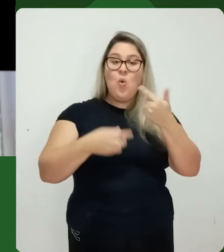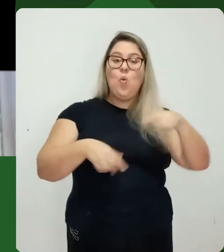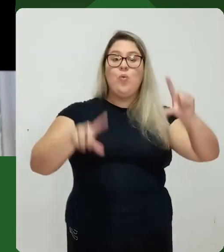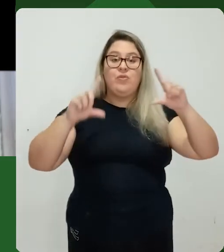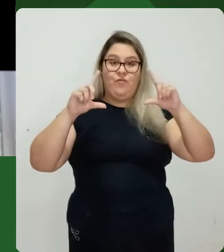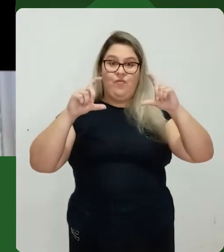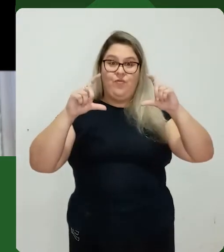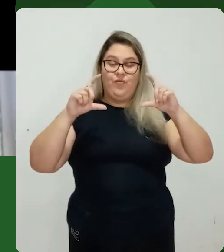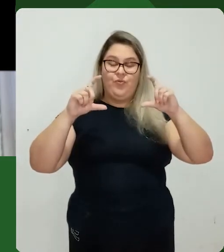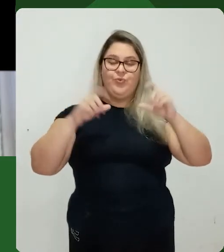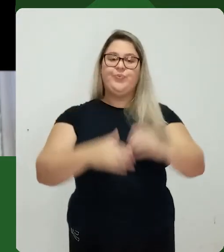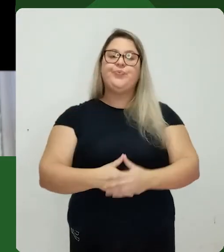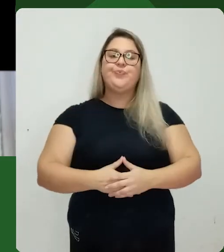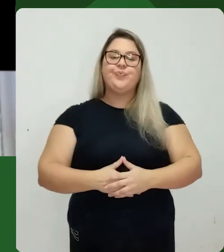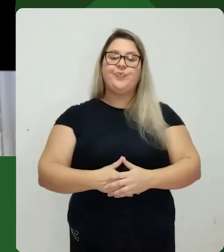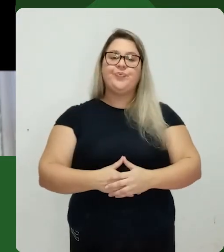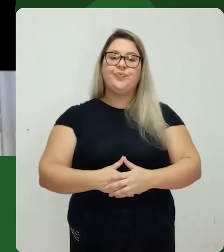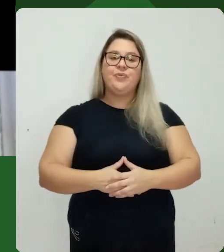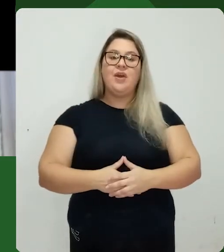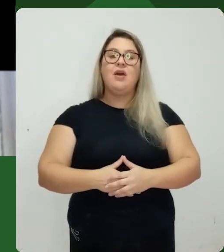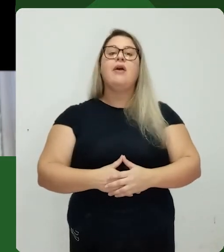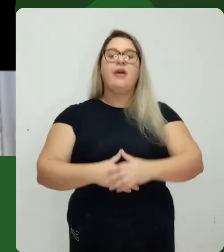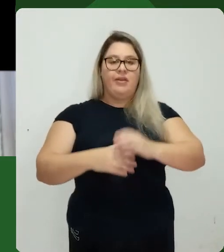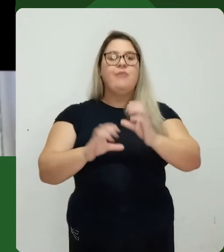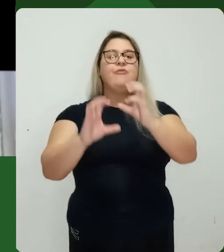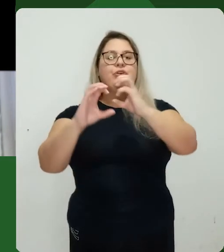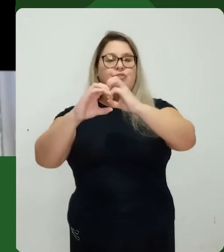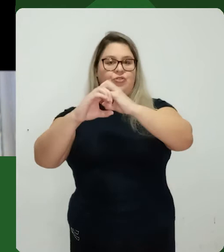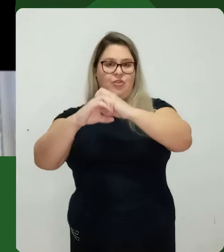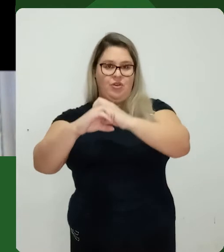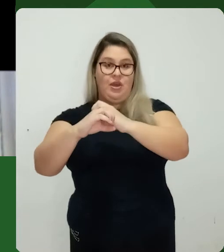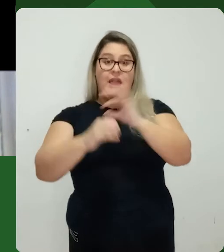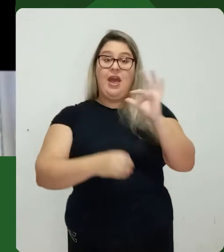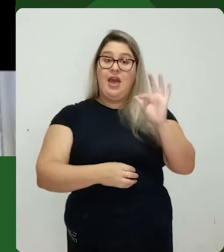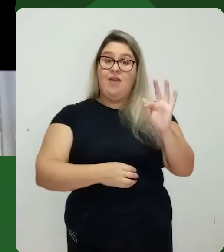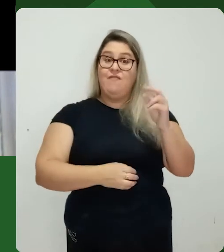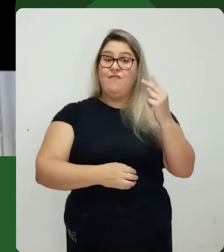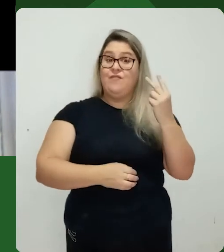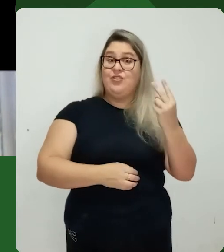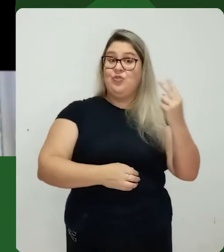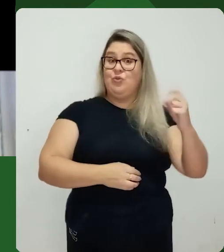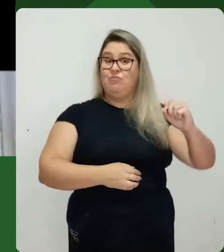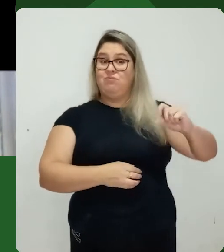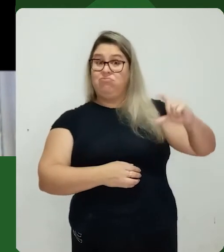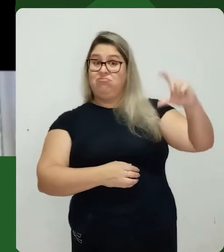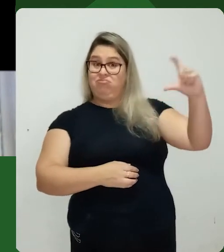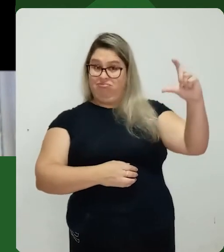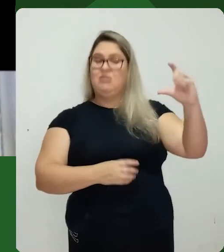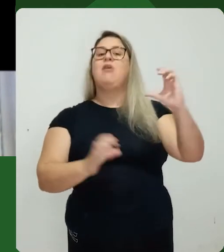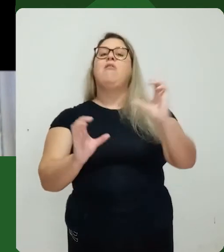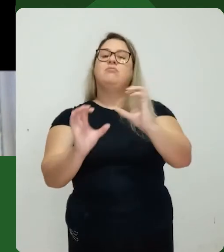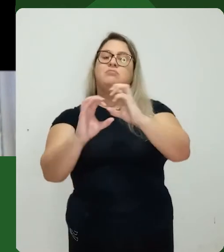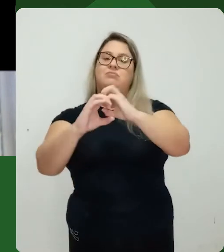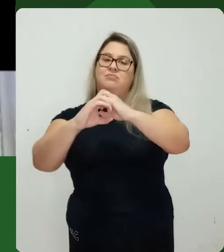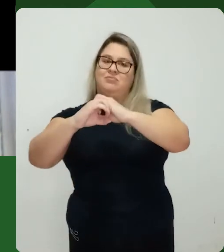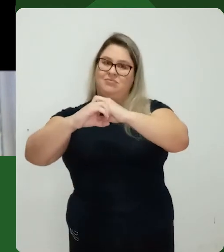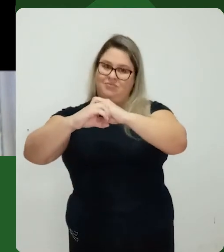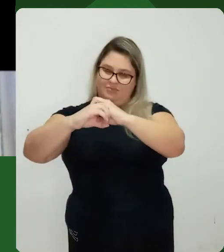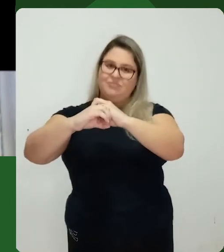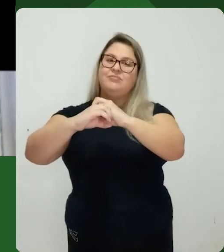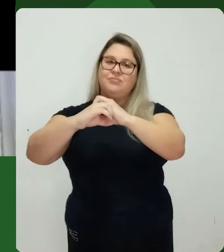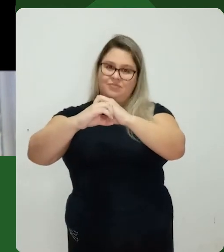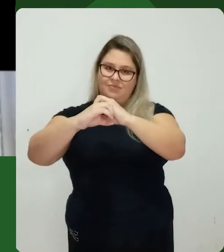plantinhas, elas estão em desfoque, percebe? Olha a outra foto. Essa outra foto, eu fechei bem o diafragma, está